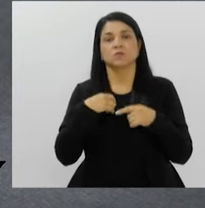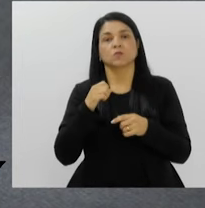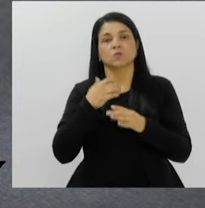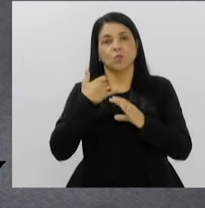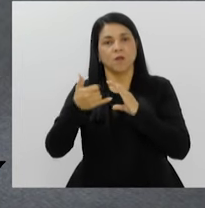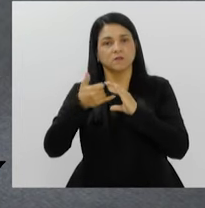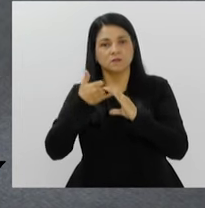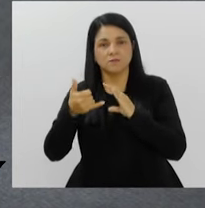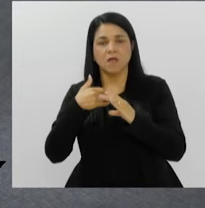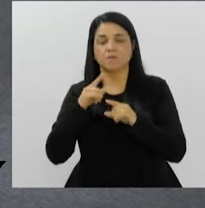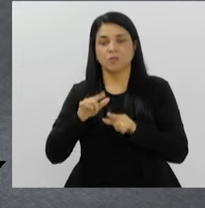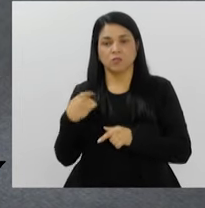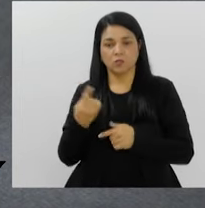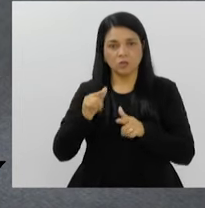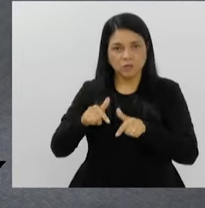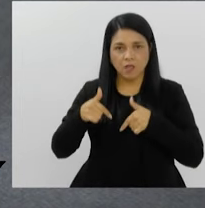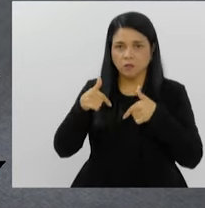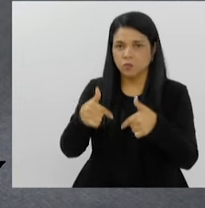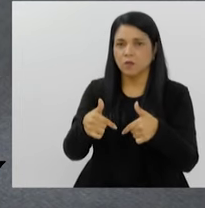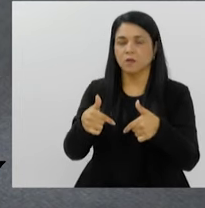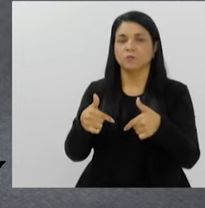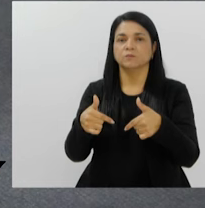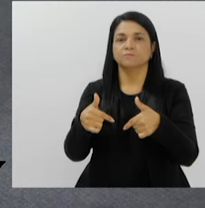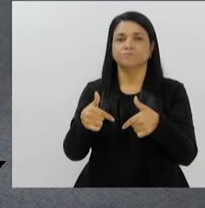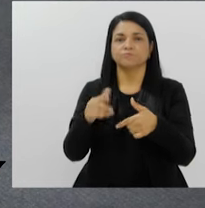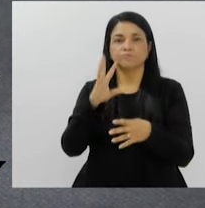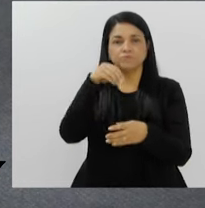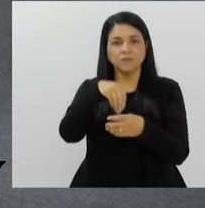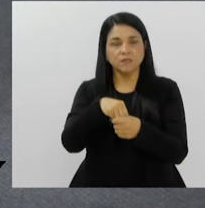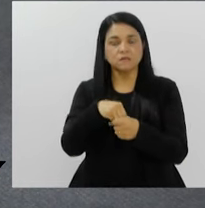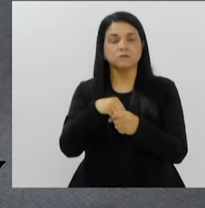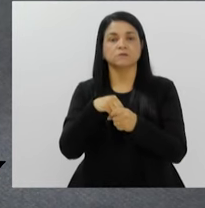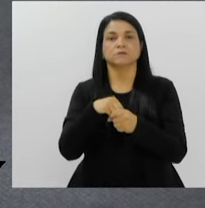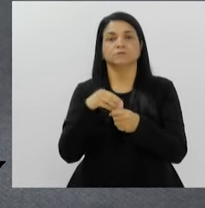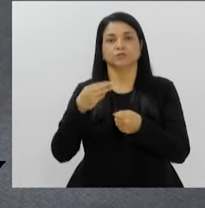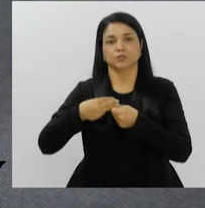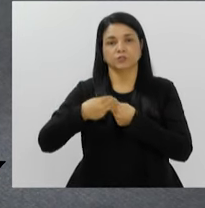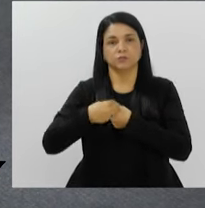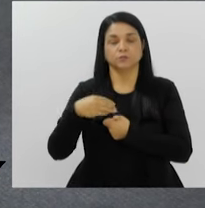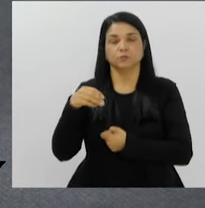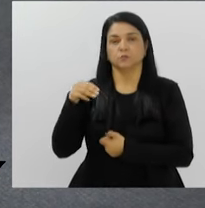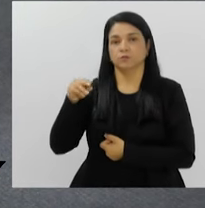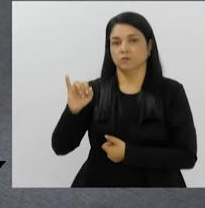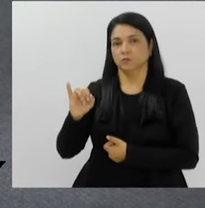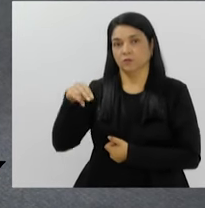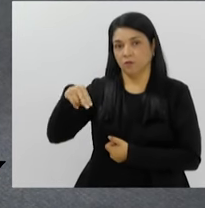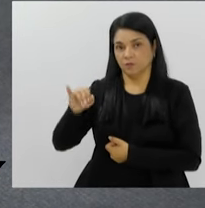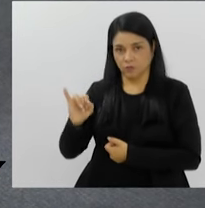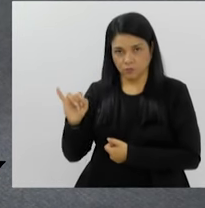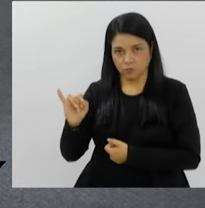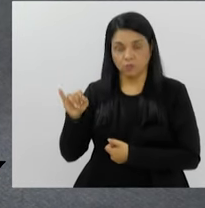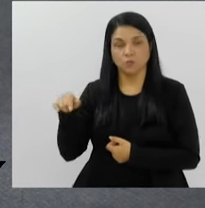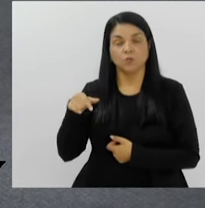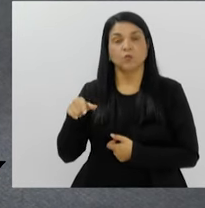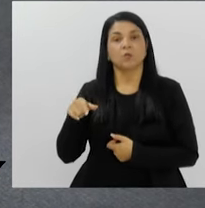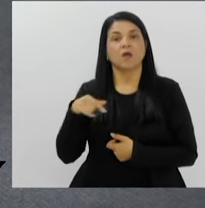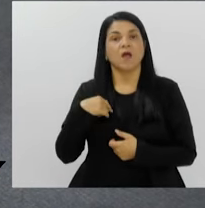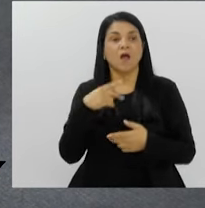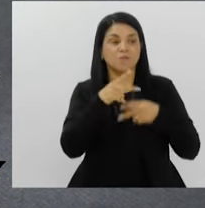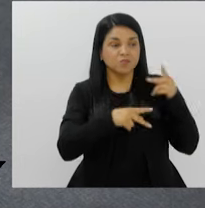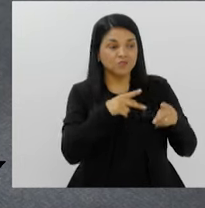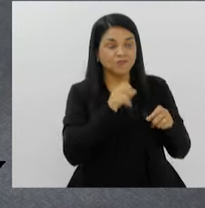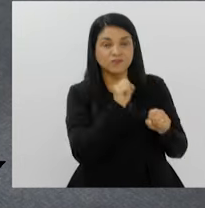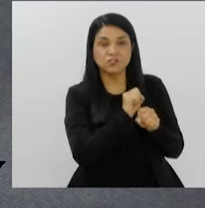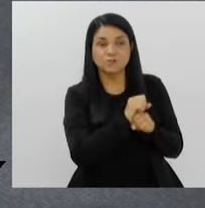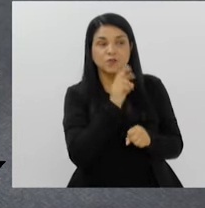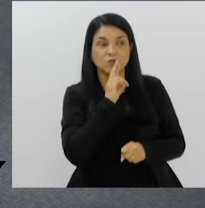atuação muito grande dentro do município de Nova Iguaçu, que é a nossa base, e a população fica aguardando uma resposta.